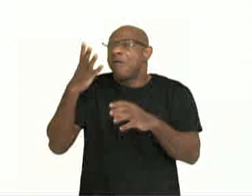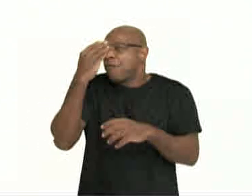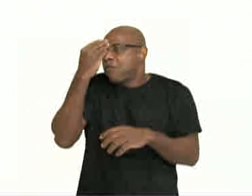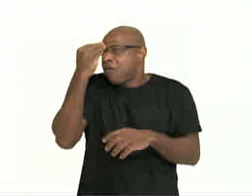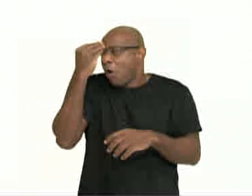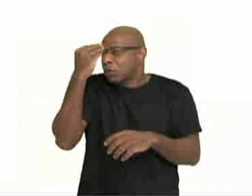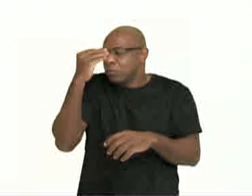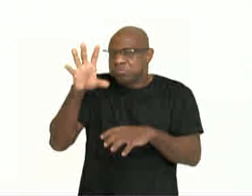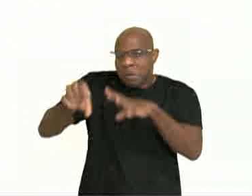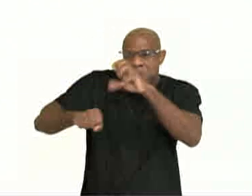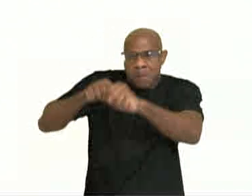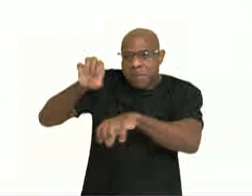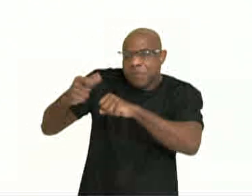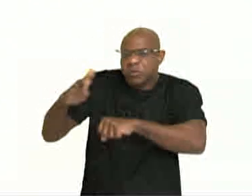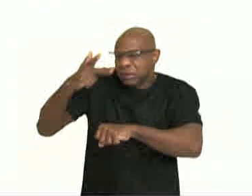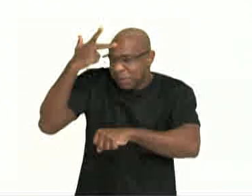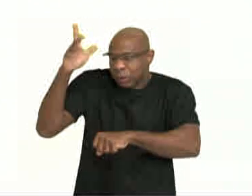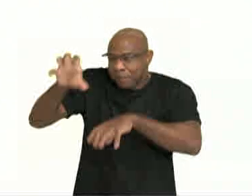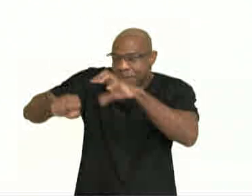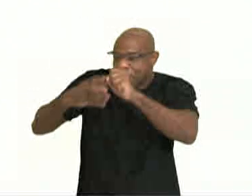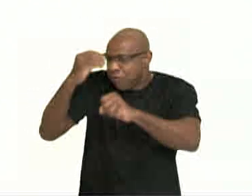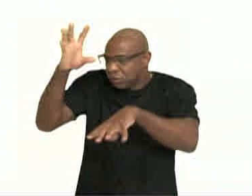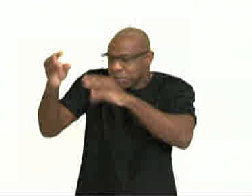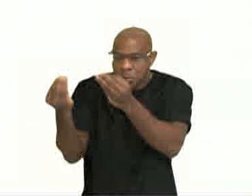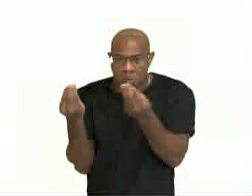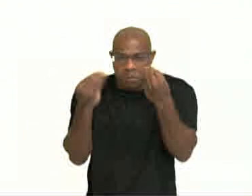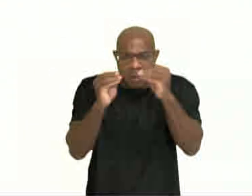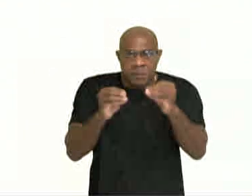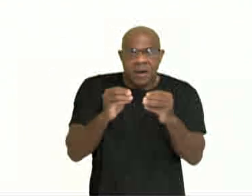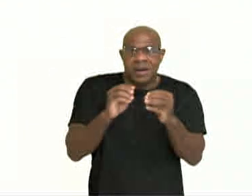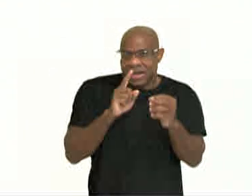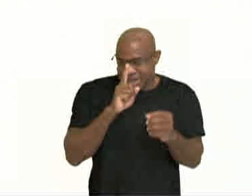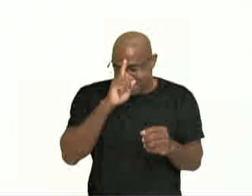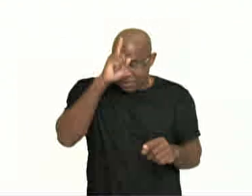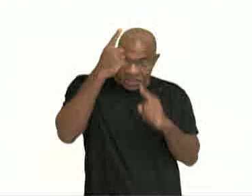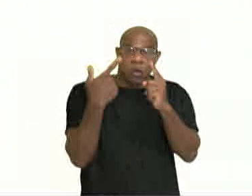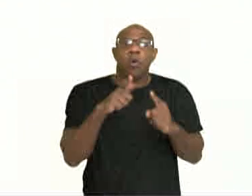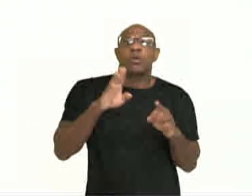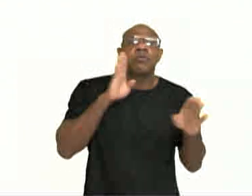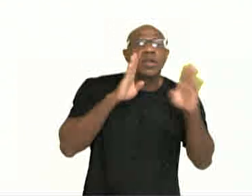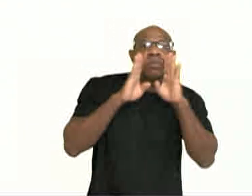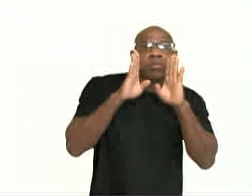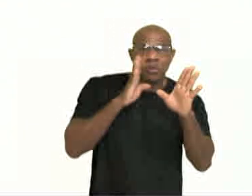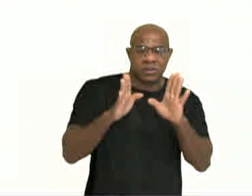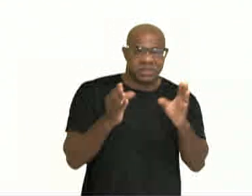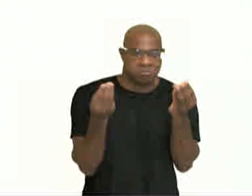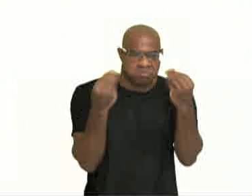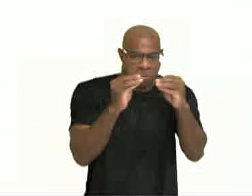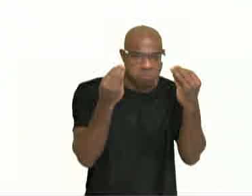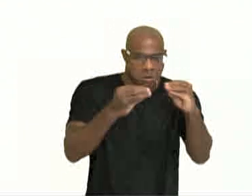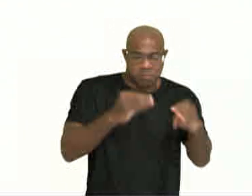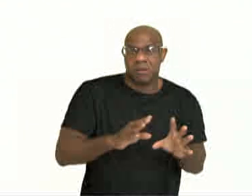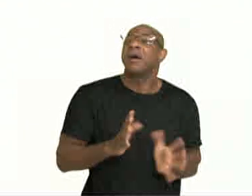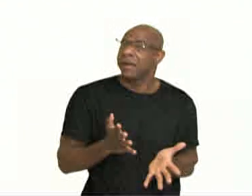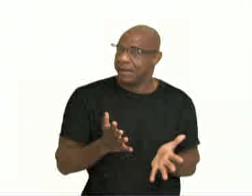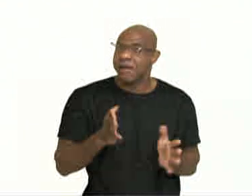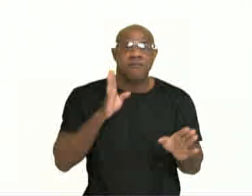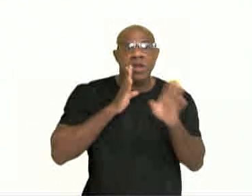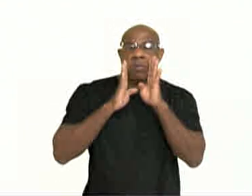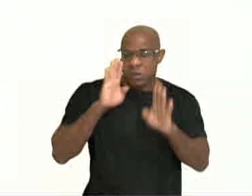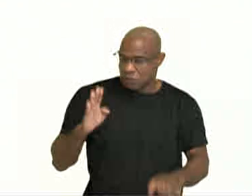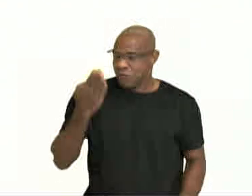outros. Então, assim, no cybercrime, a gente tem que visualizar que às vezes você nem